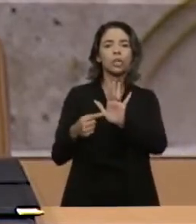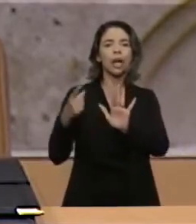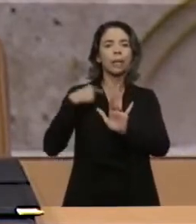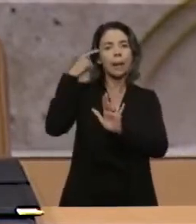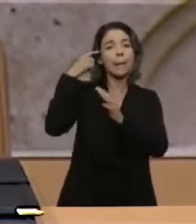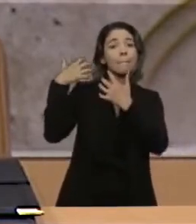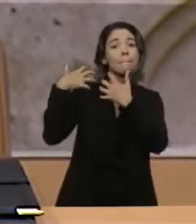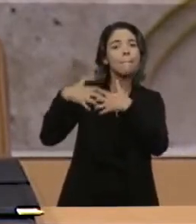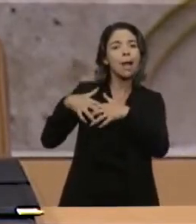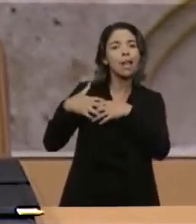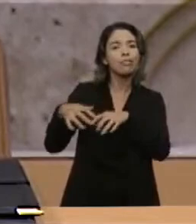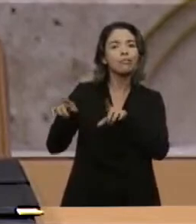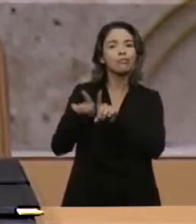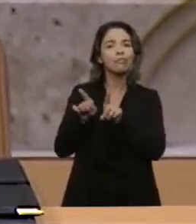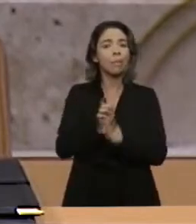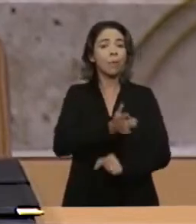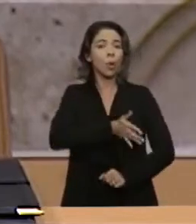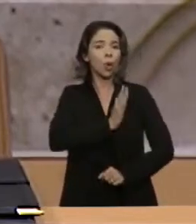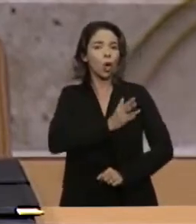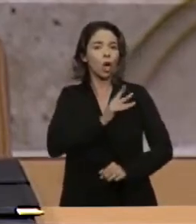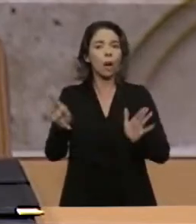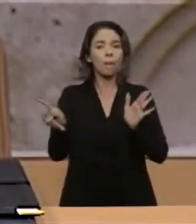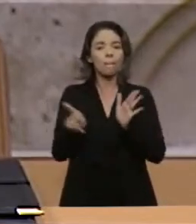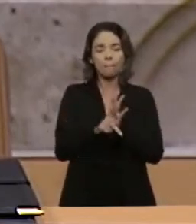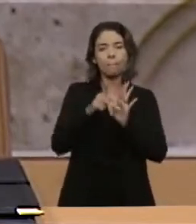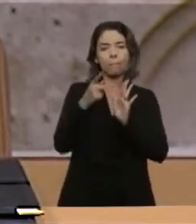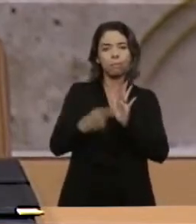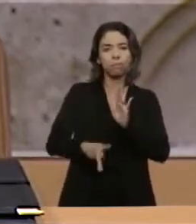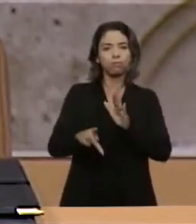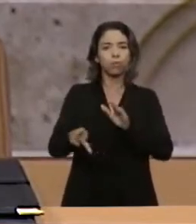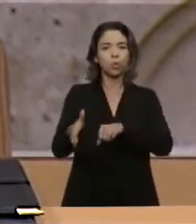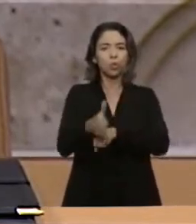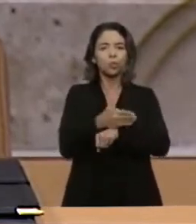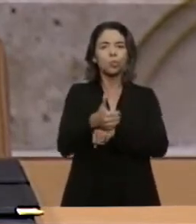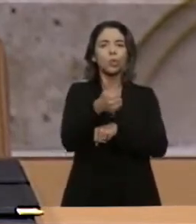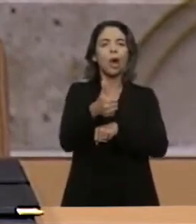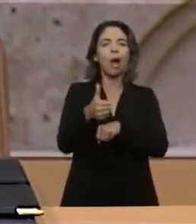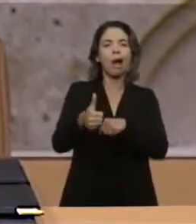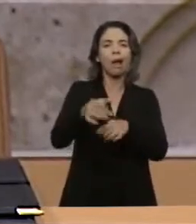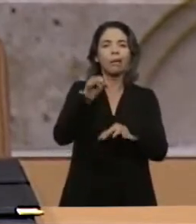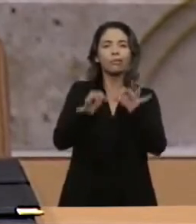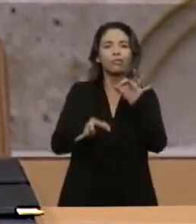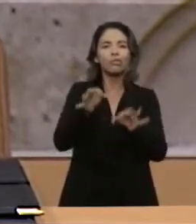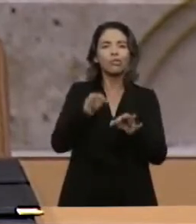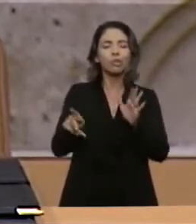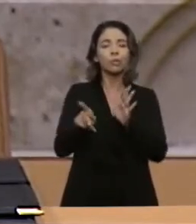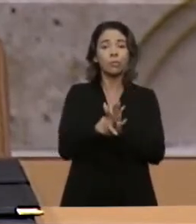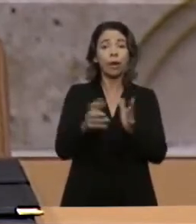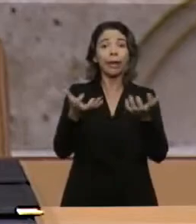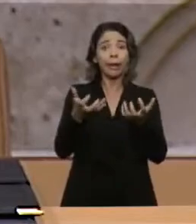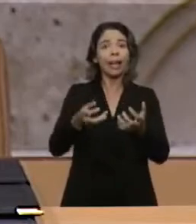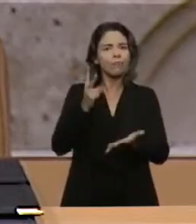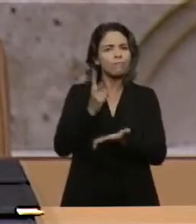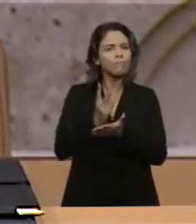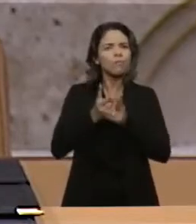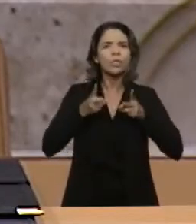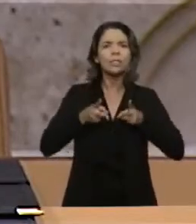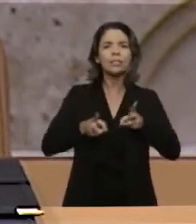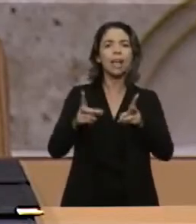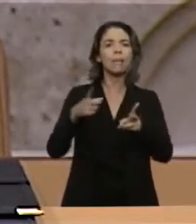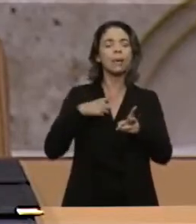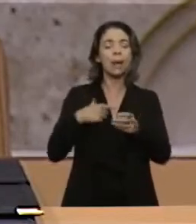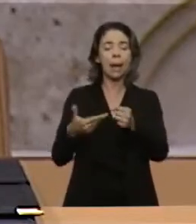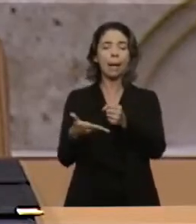dos juízes desta Corte Suprema, que não hesitarão em fazer prevalecer sempre